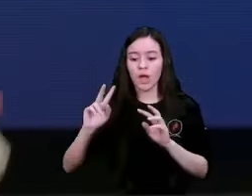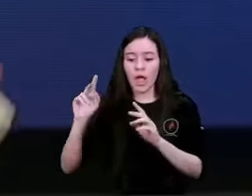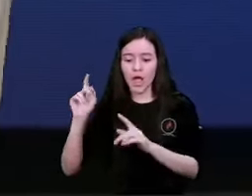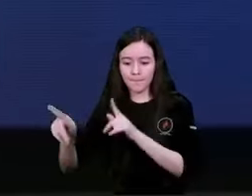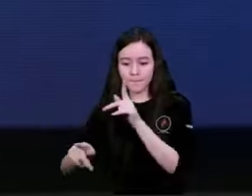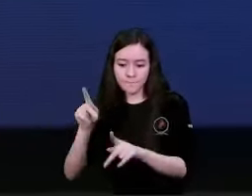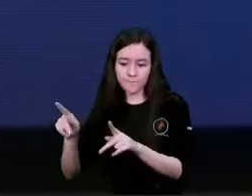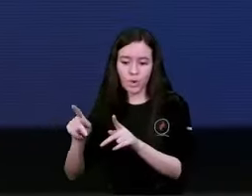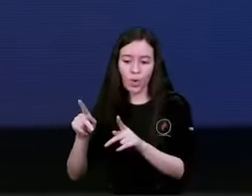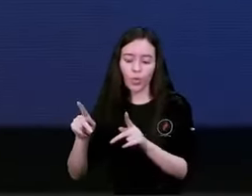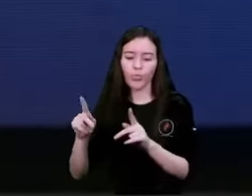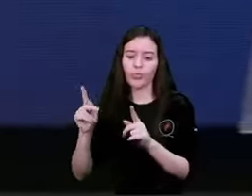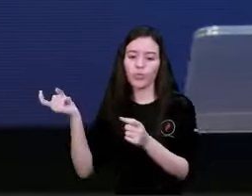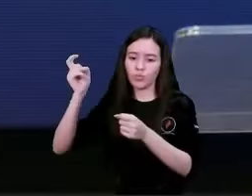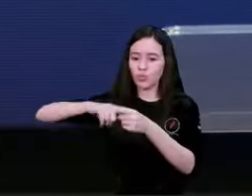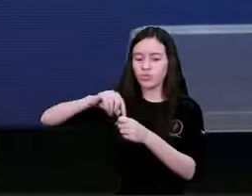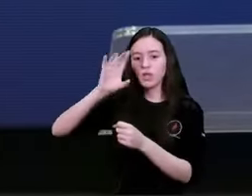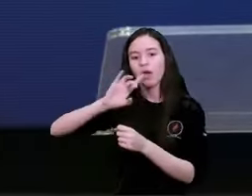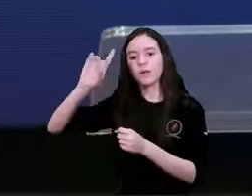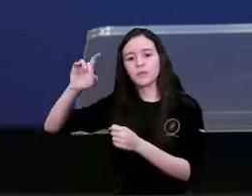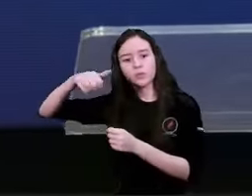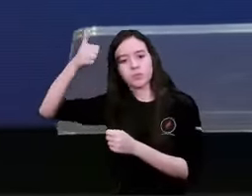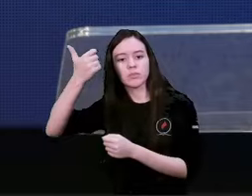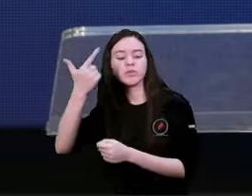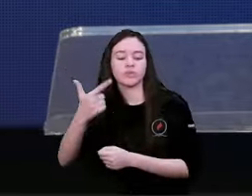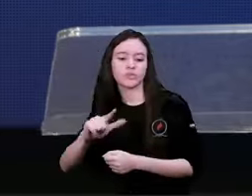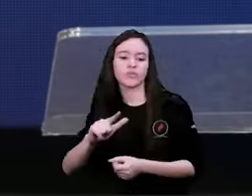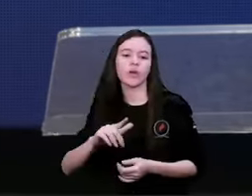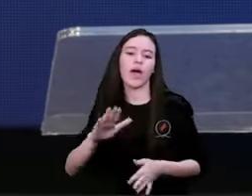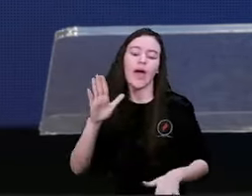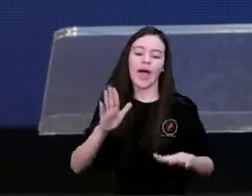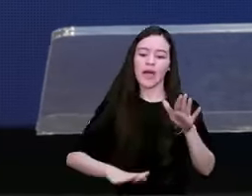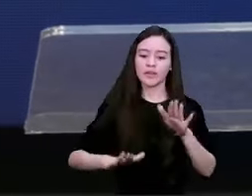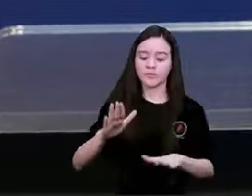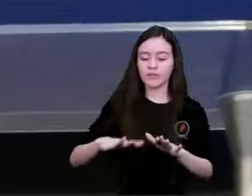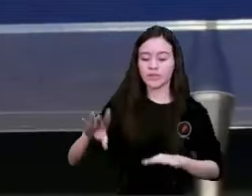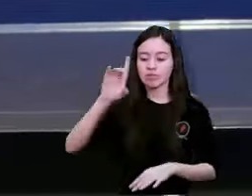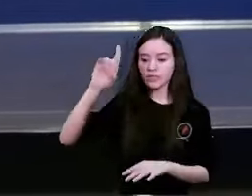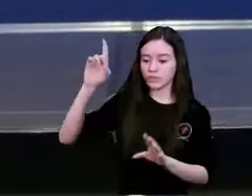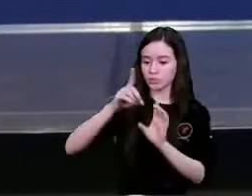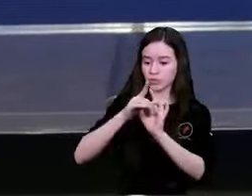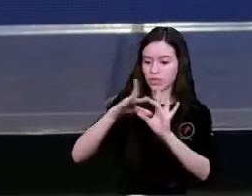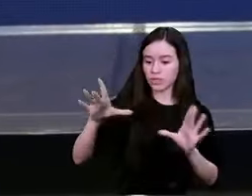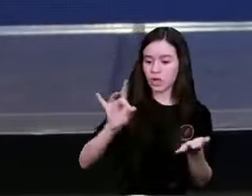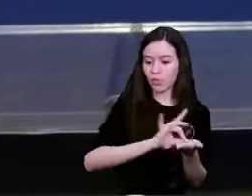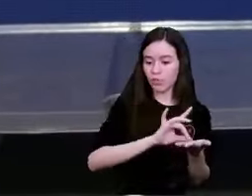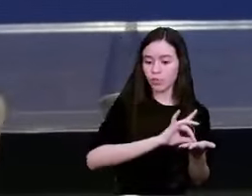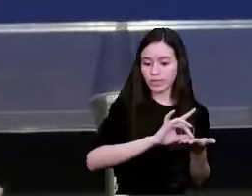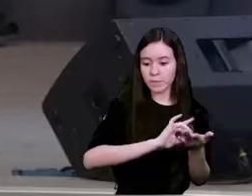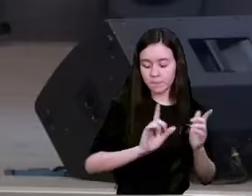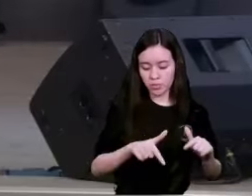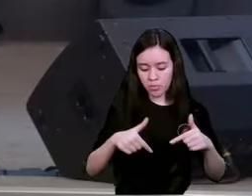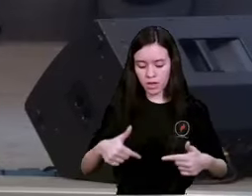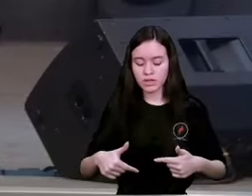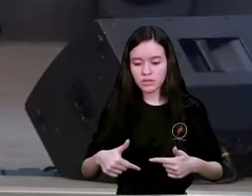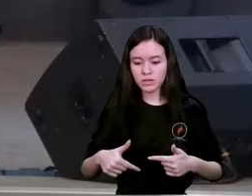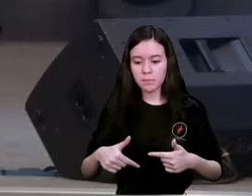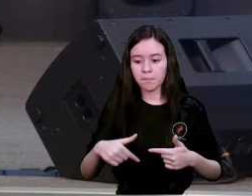da sua vontade de novo. Muitas vezes Deus permite o inimigo atuar para